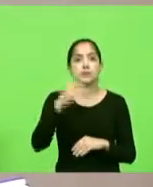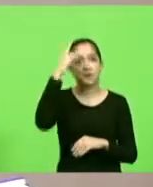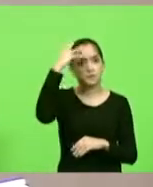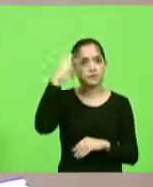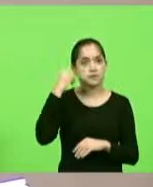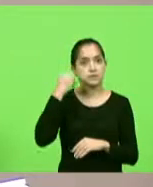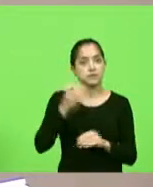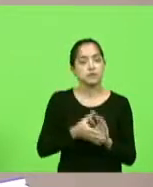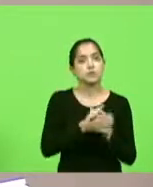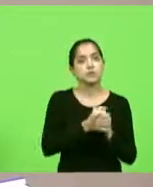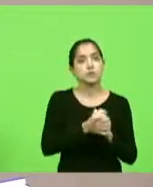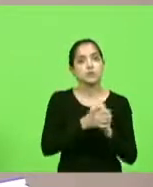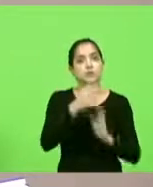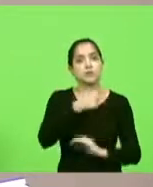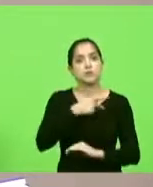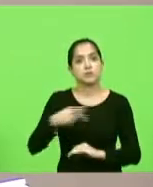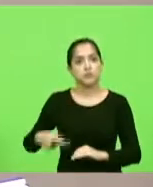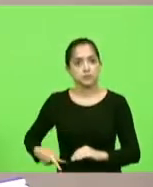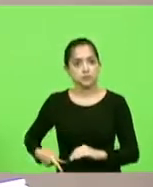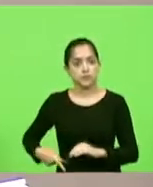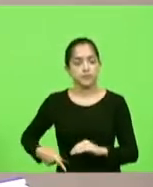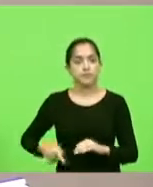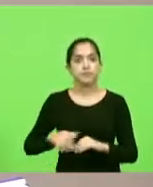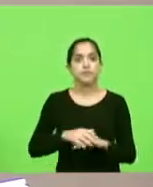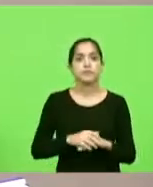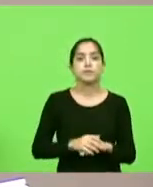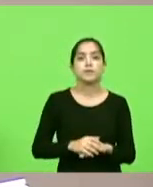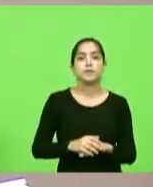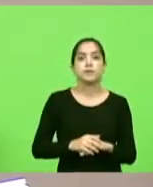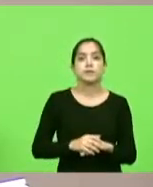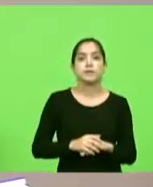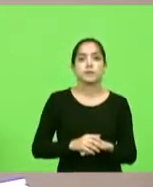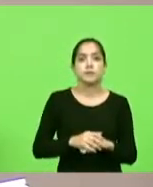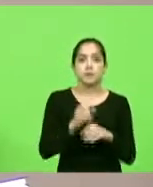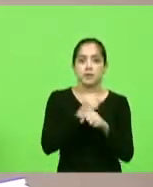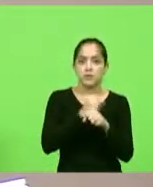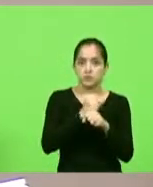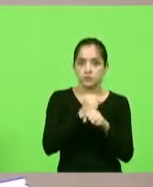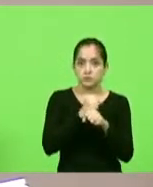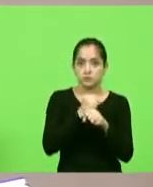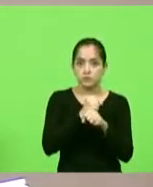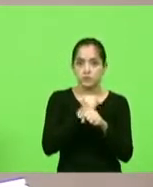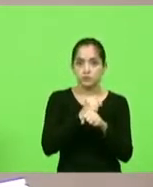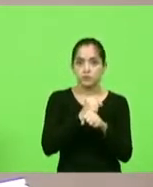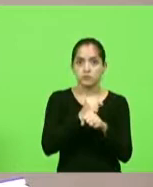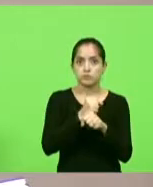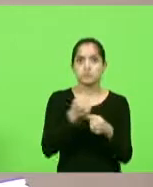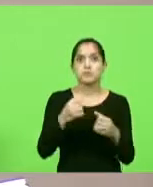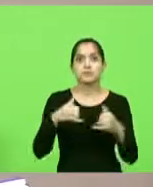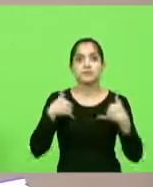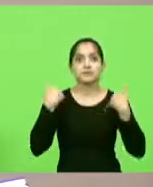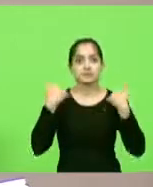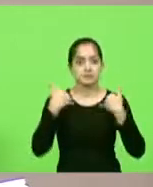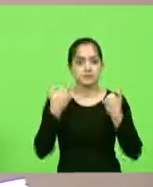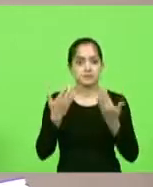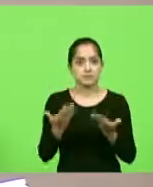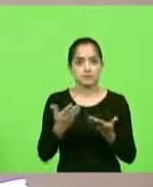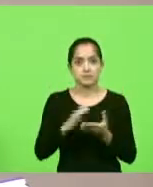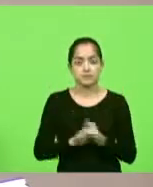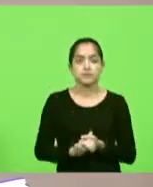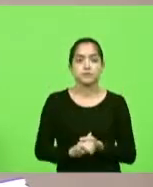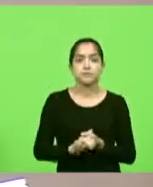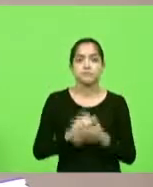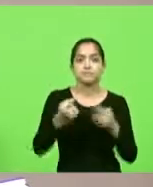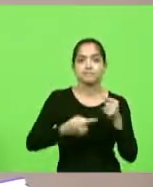Carminati, cumprimentando o presidente do Instituto Impar pela passagem do aniversário de 10 anos da referida entidade. Em discussão.